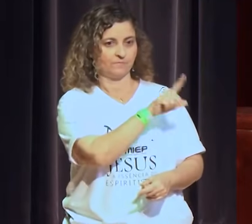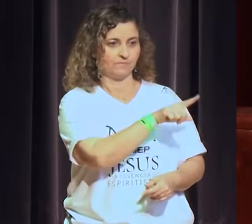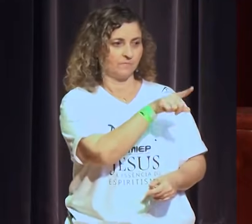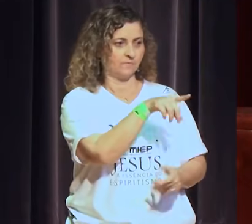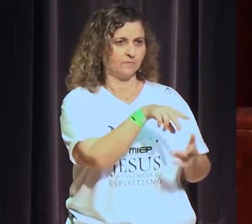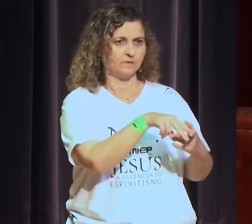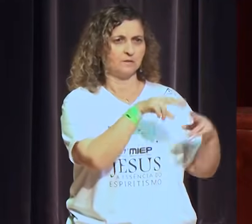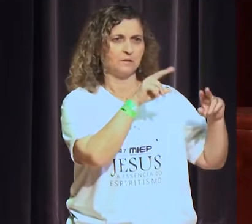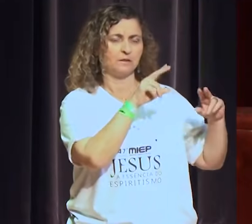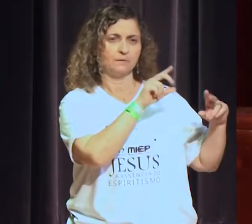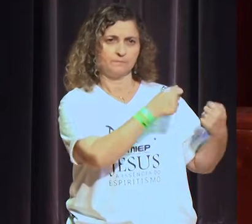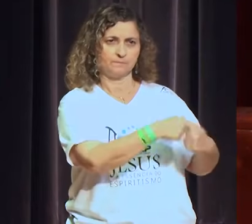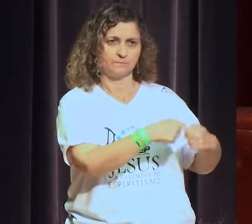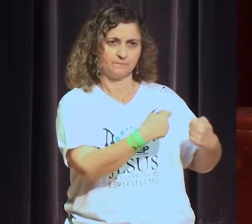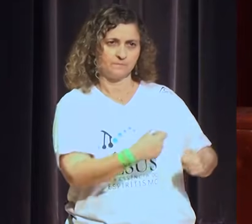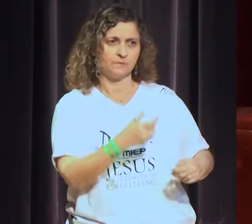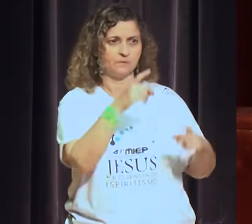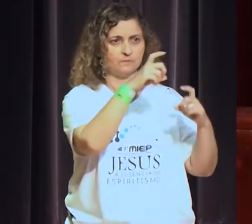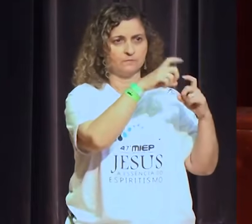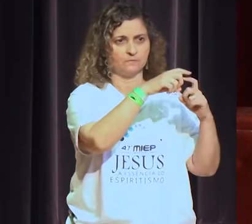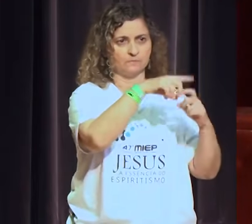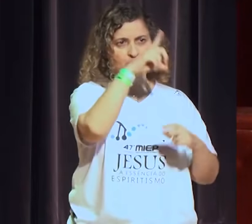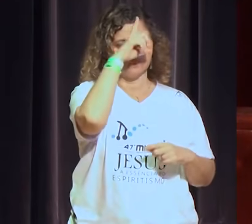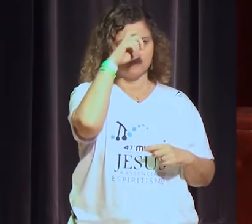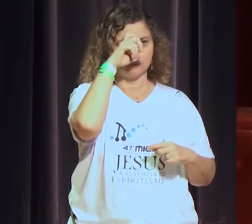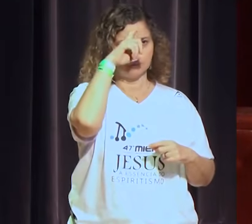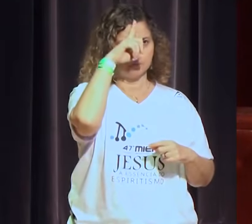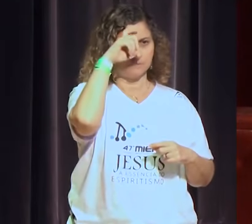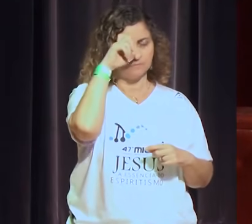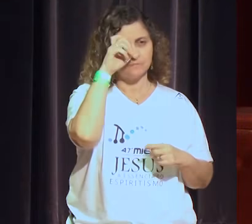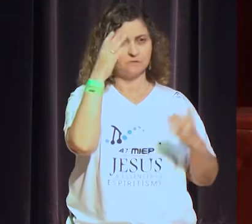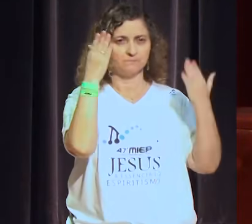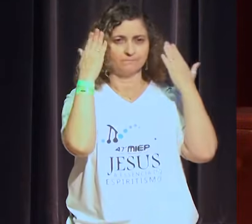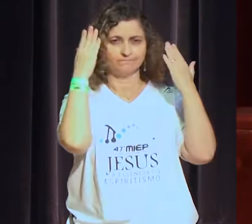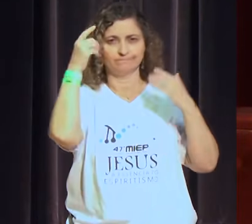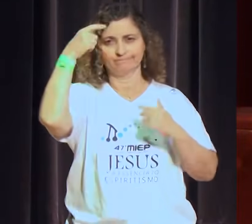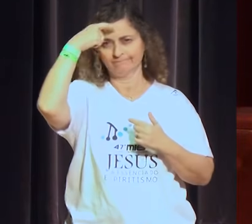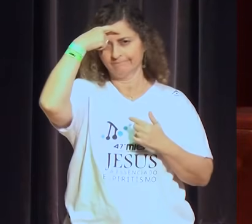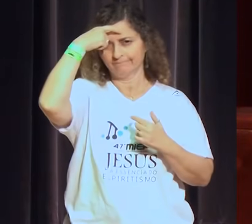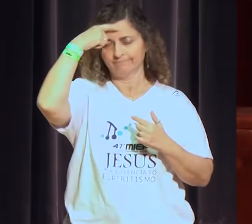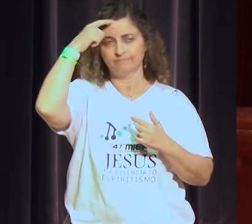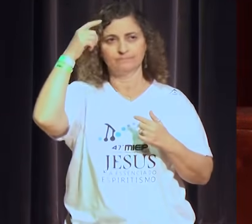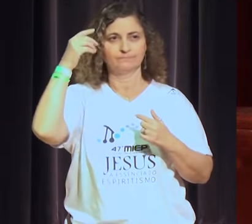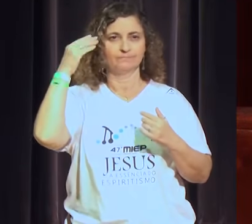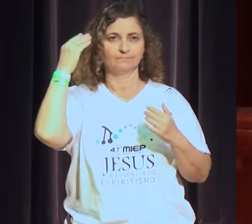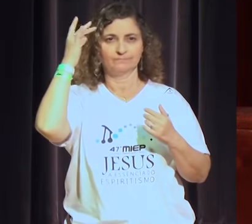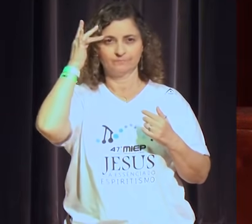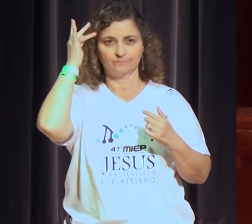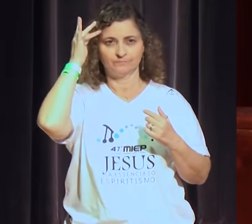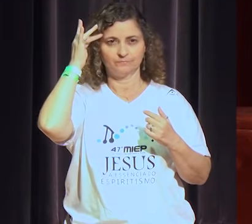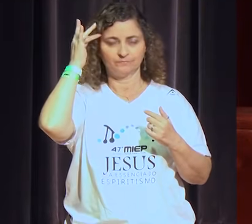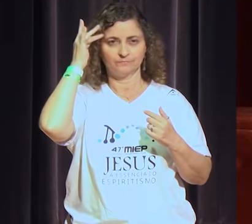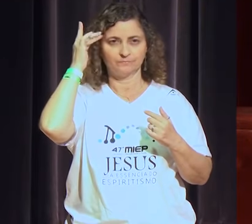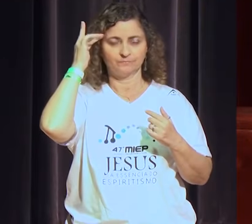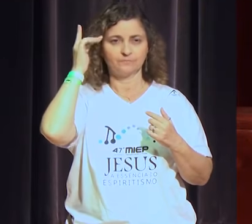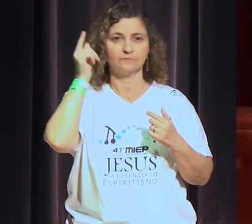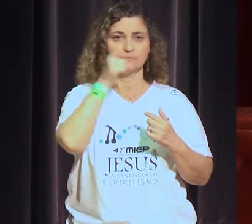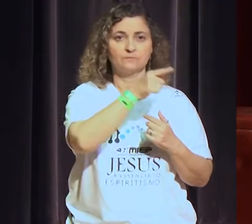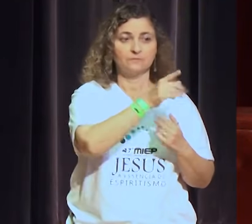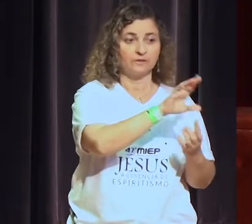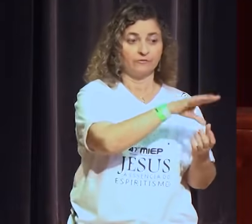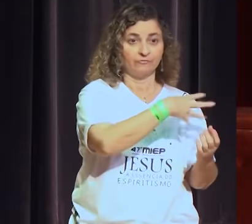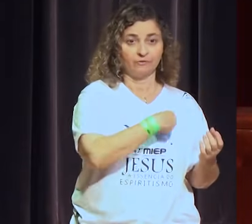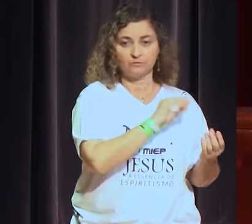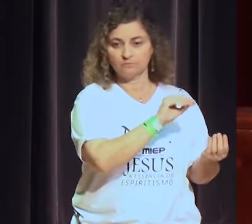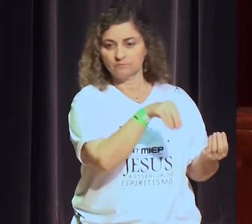Horizonte. O irmão morreu, deixou um filho paraplégico, para quem cuidar? Para o Chico chorando,